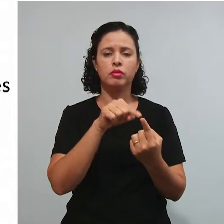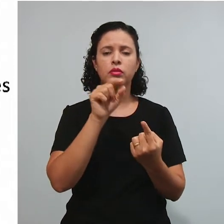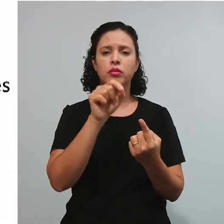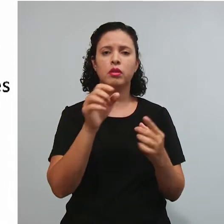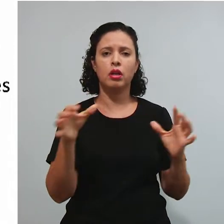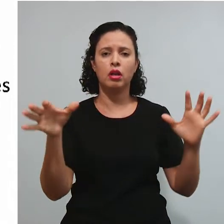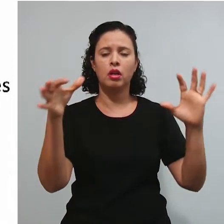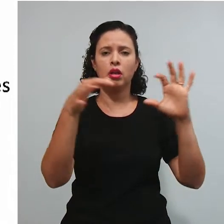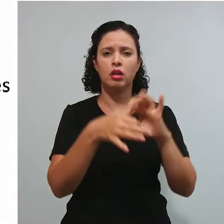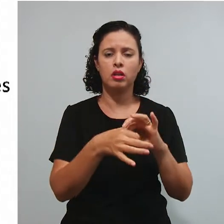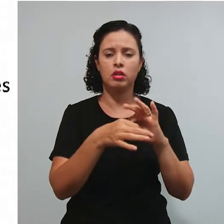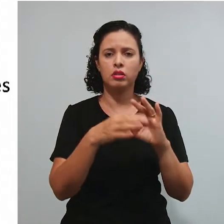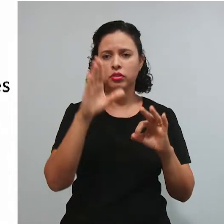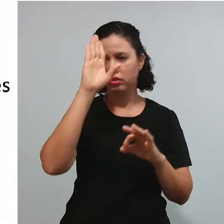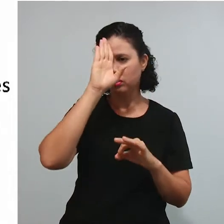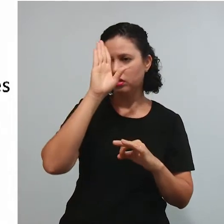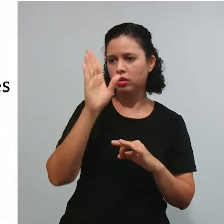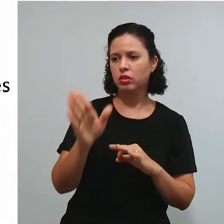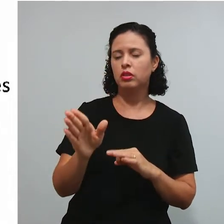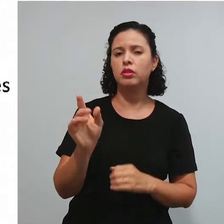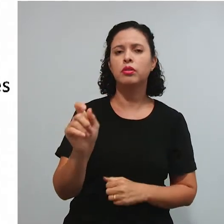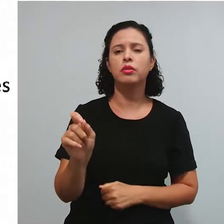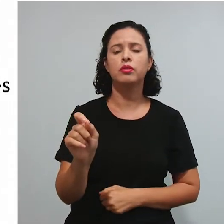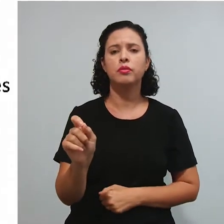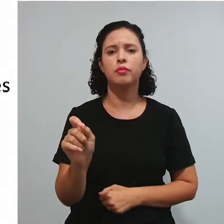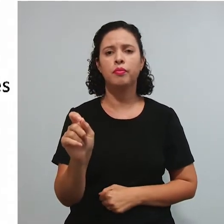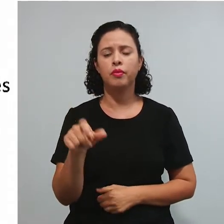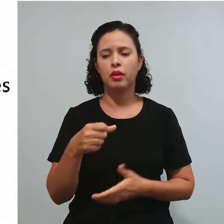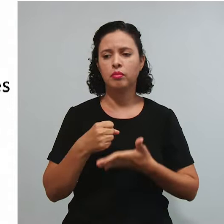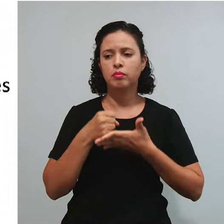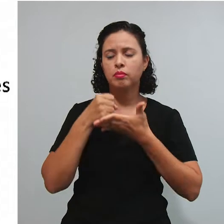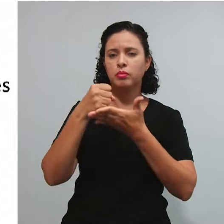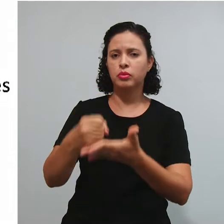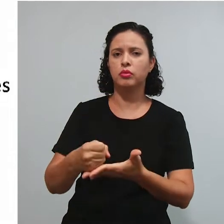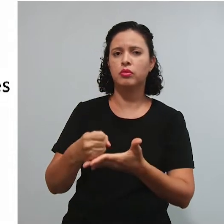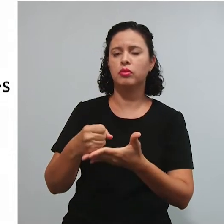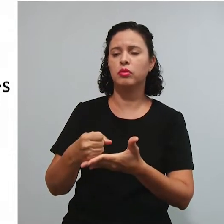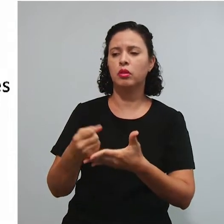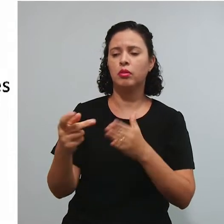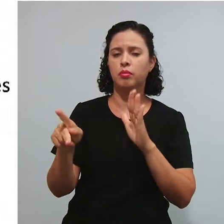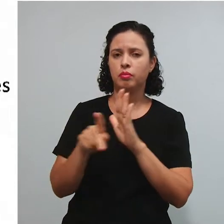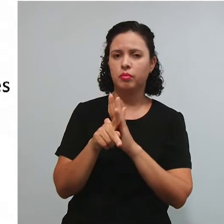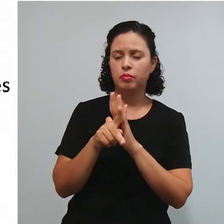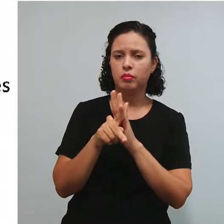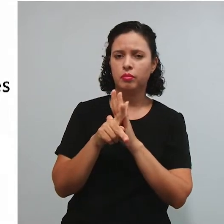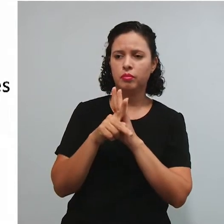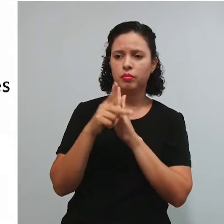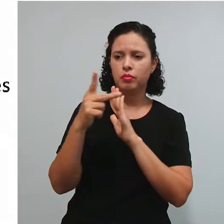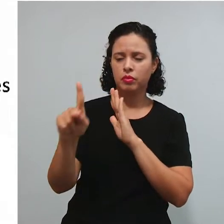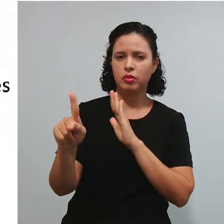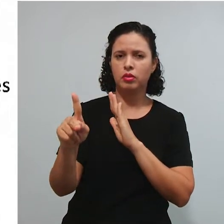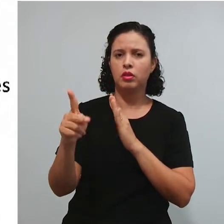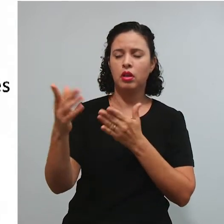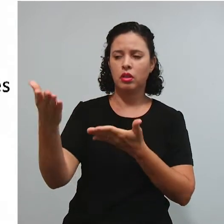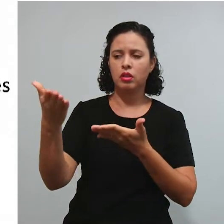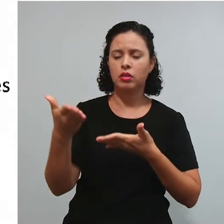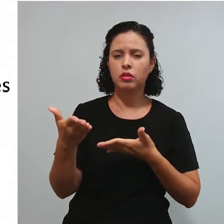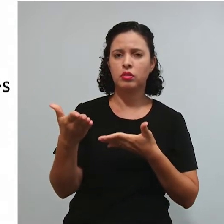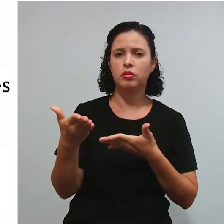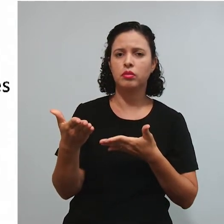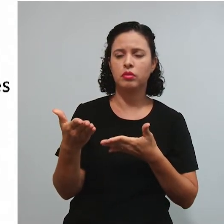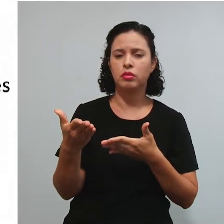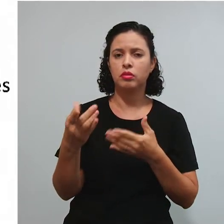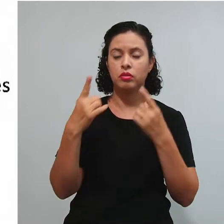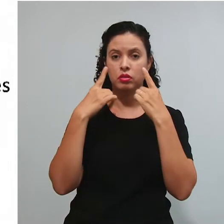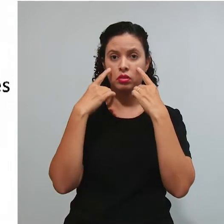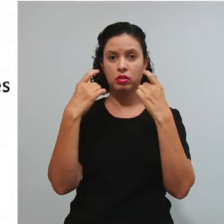objetivos estão relacionados diretamente à prestação de serviços e ao atendimento